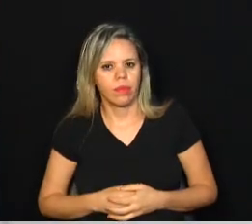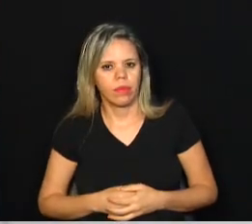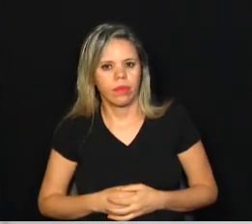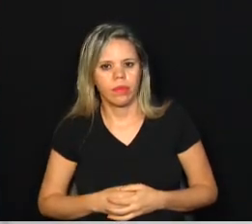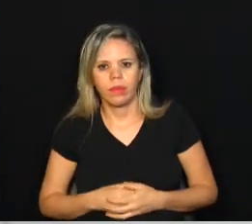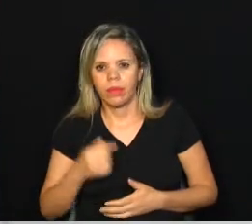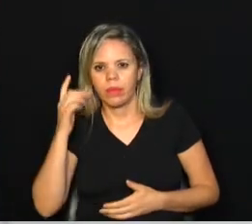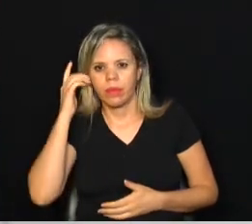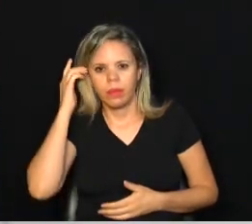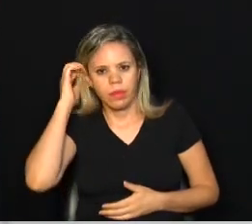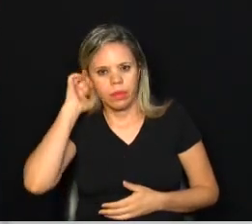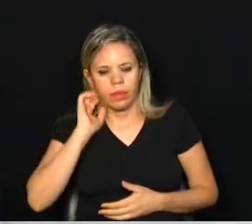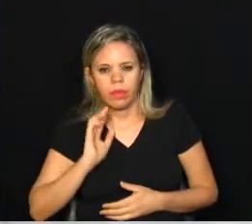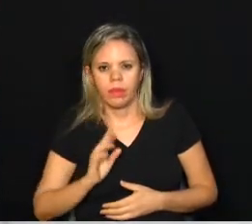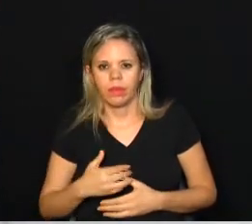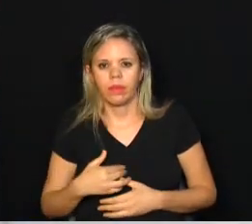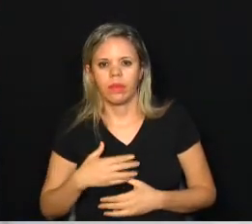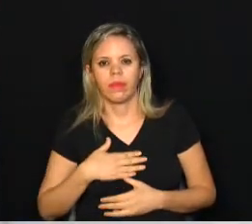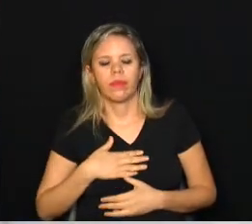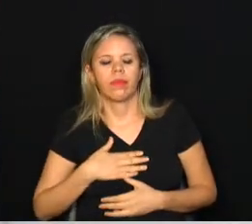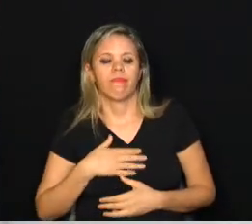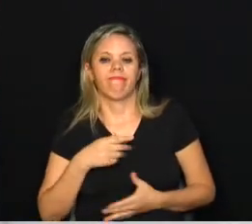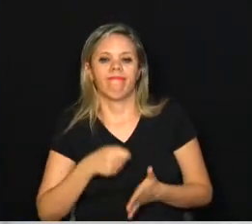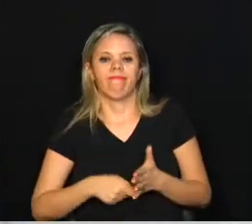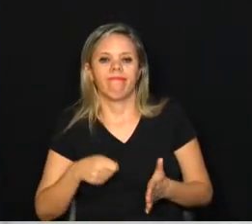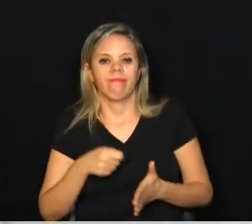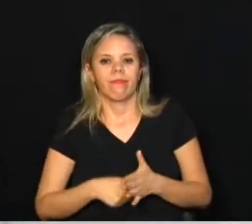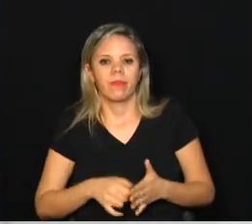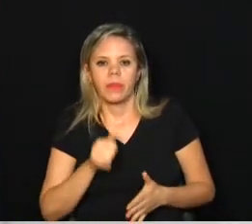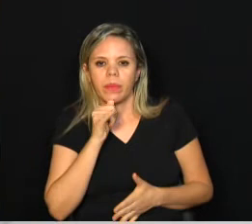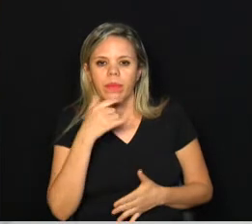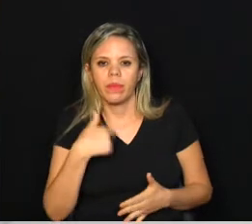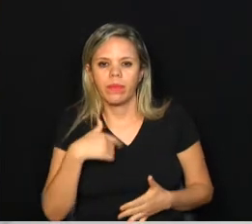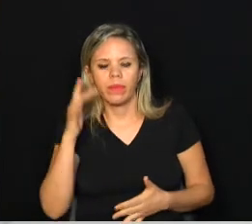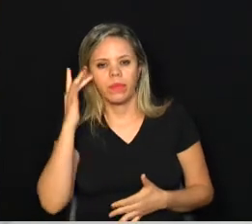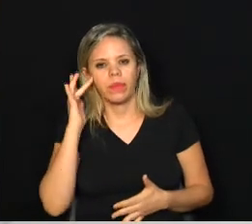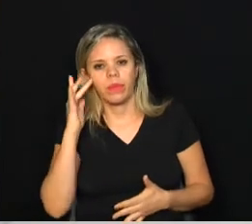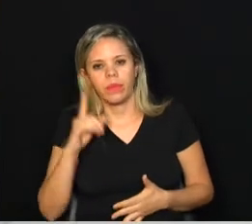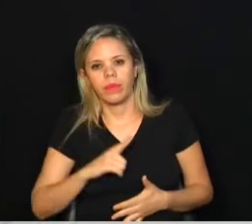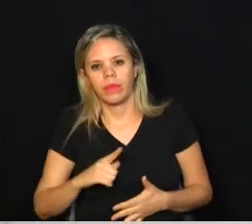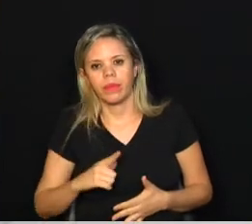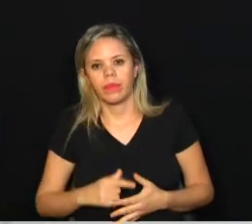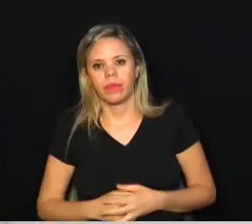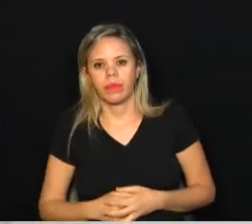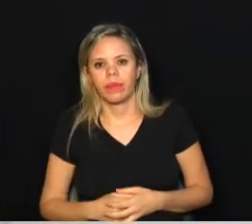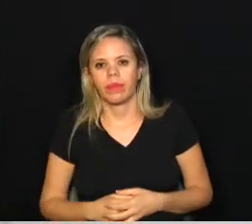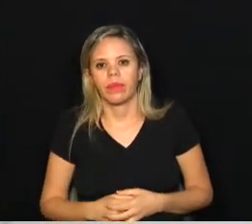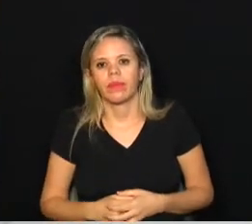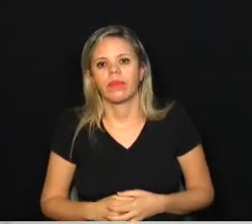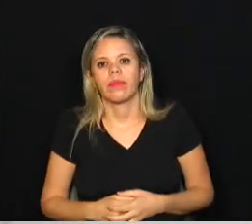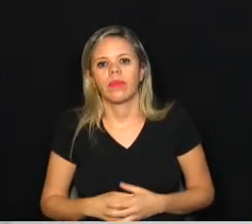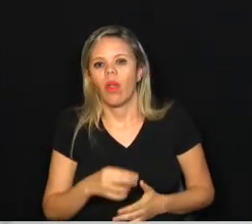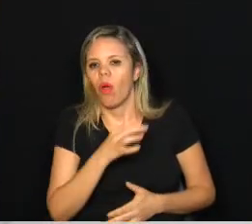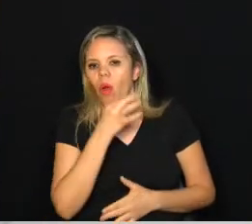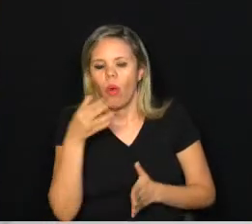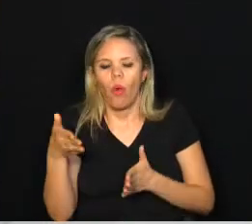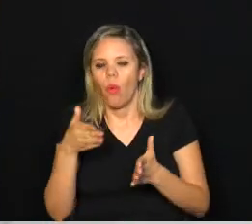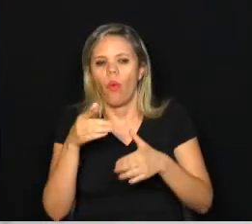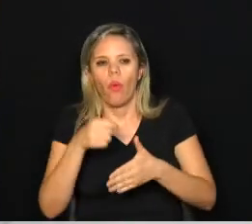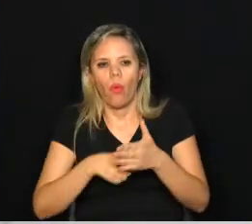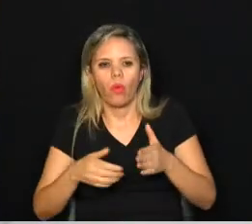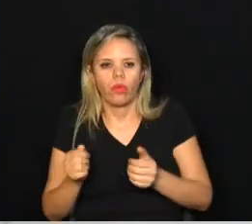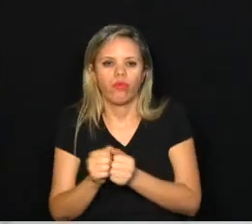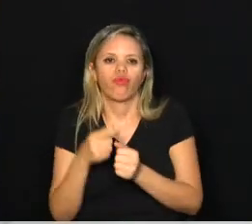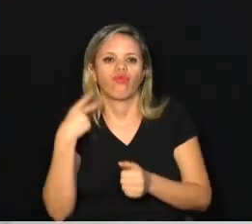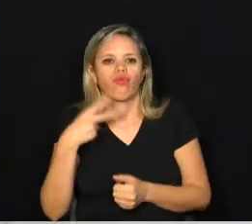e muito caro aqui para mim, e eu acho que nós temos aí um belo caminho a trilhar juntos, viu,